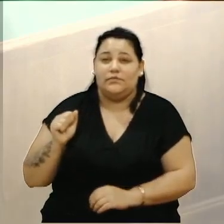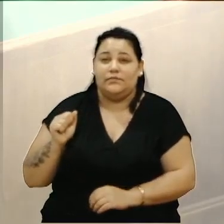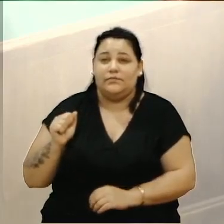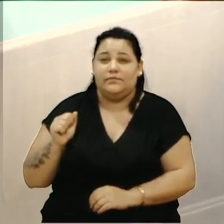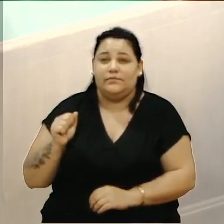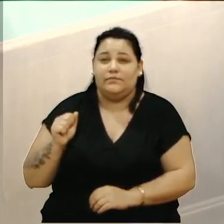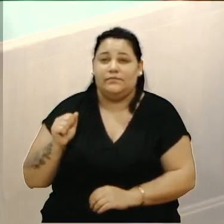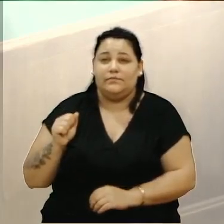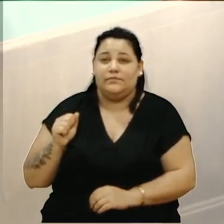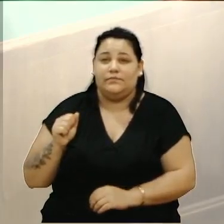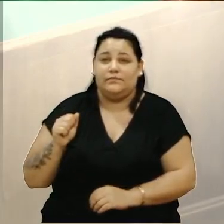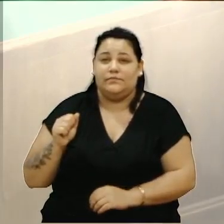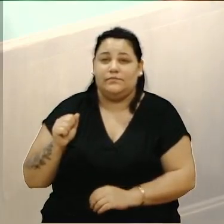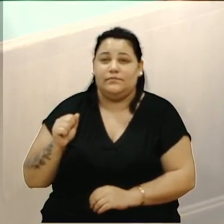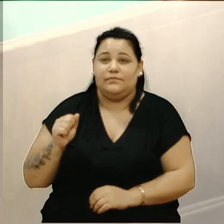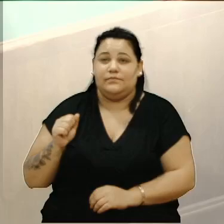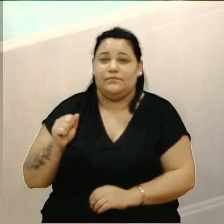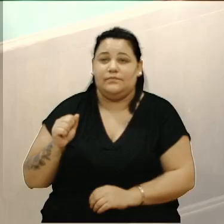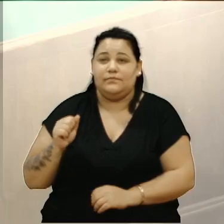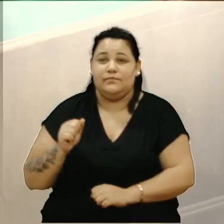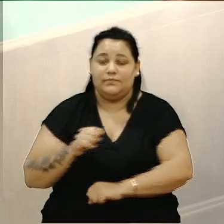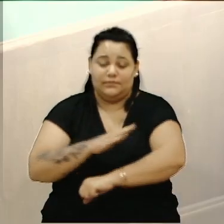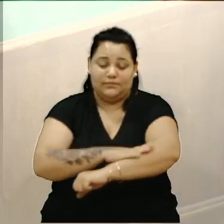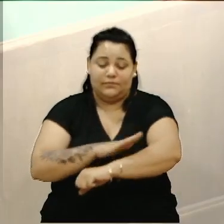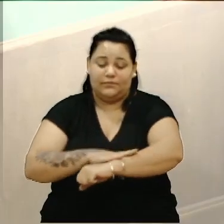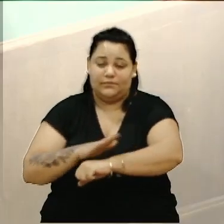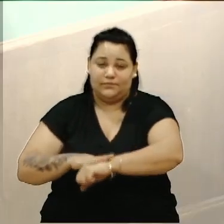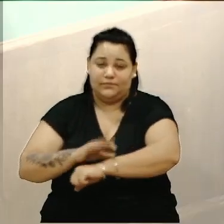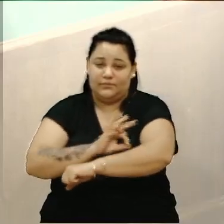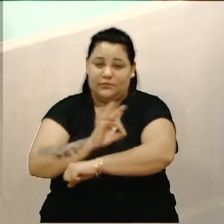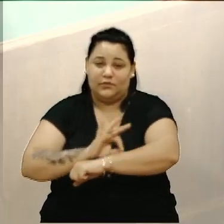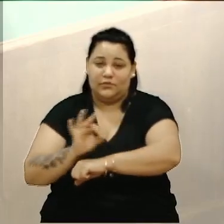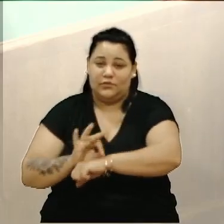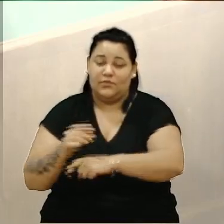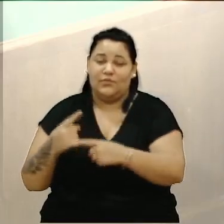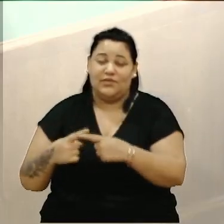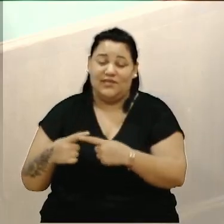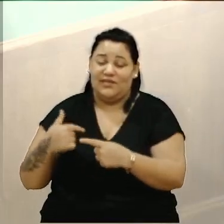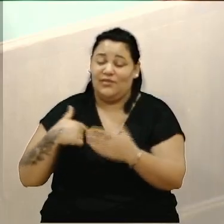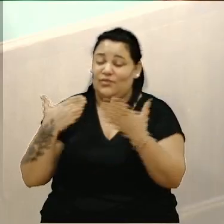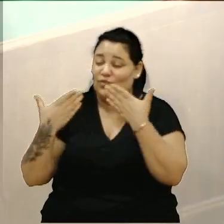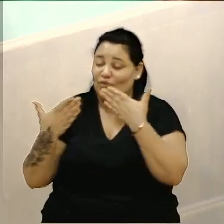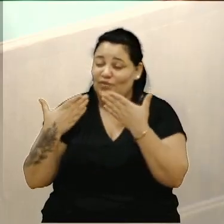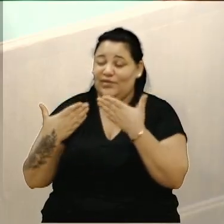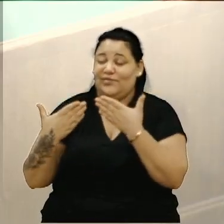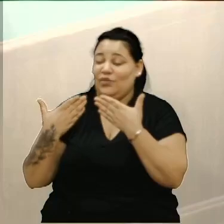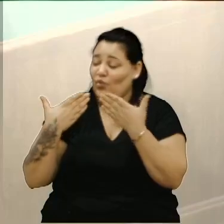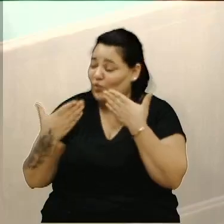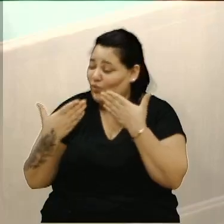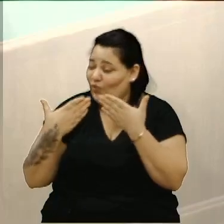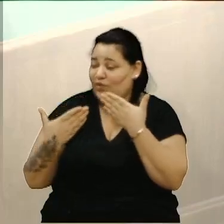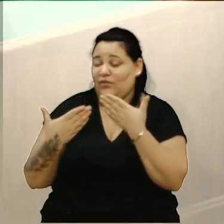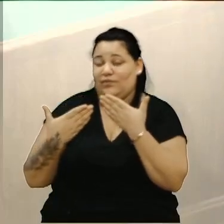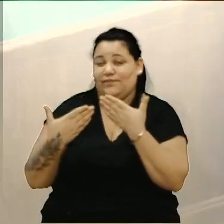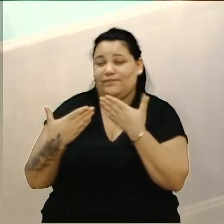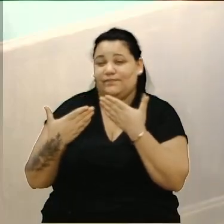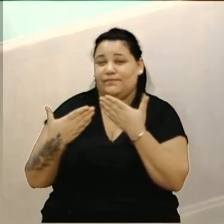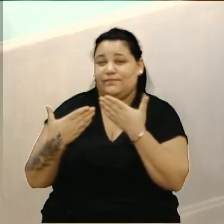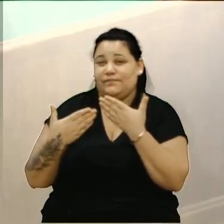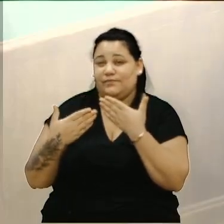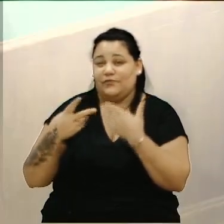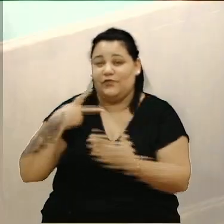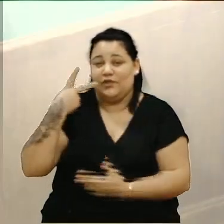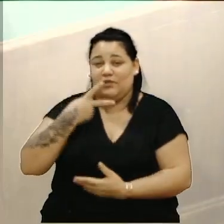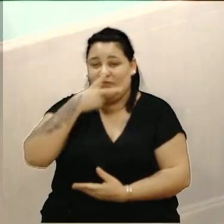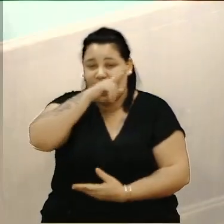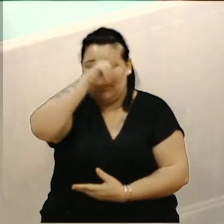que é recapeamento para o asfalto, porque eu duvido que um vereador, ou prefeito, um